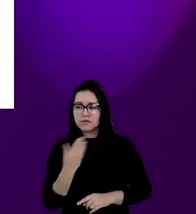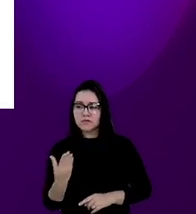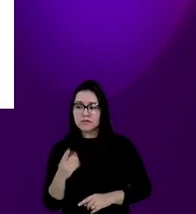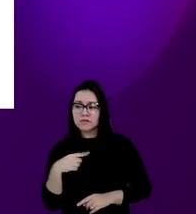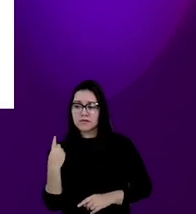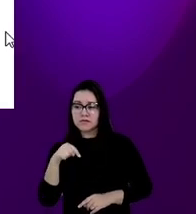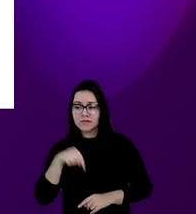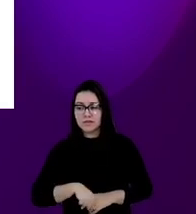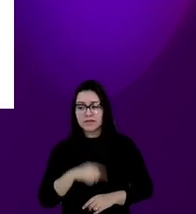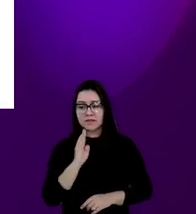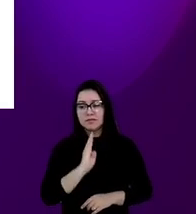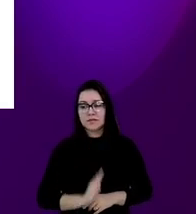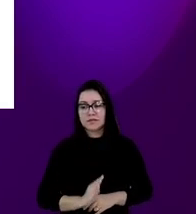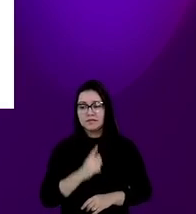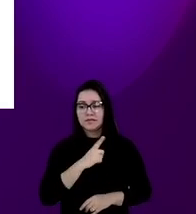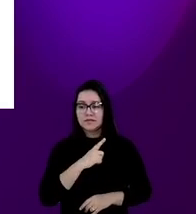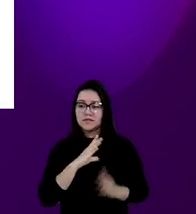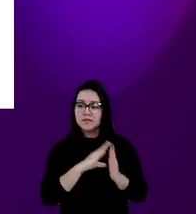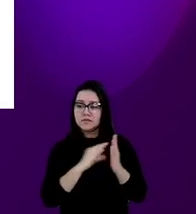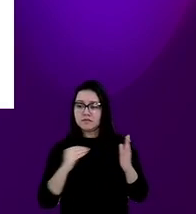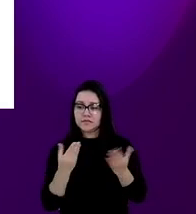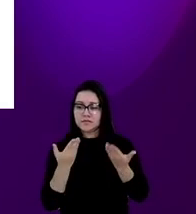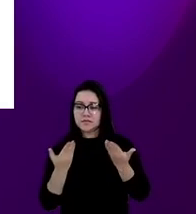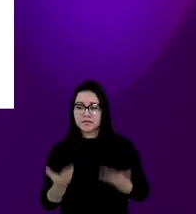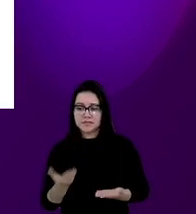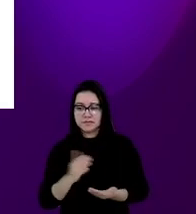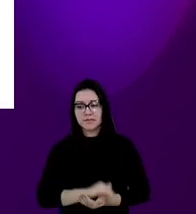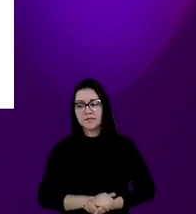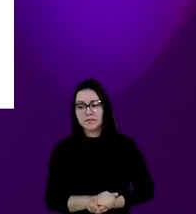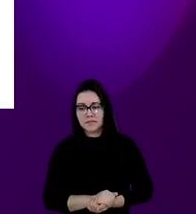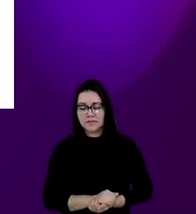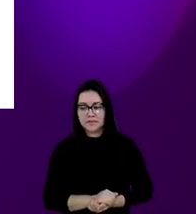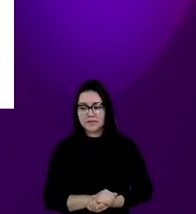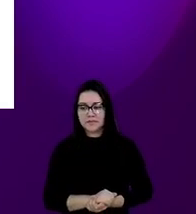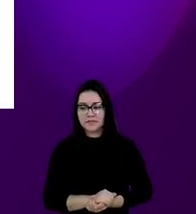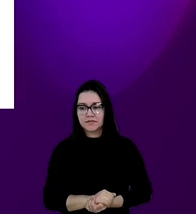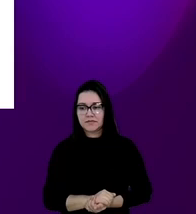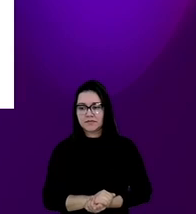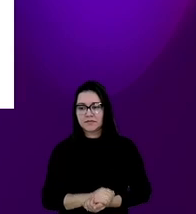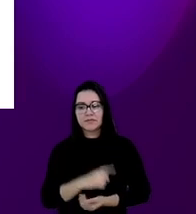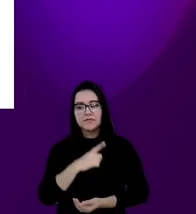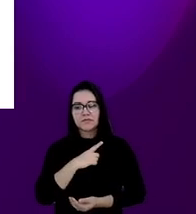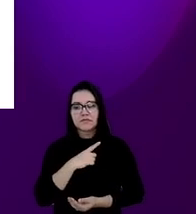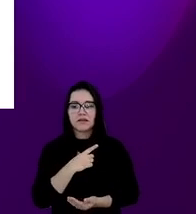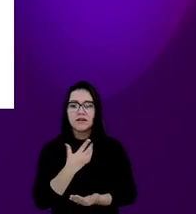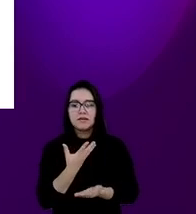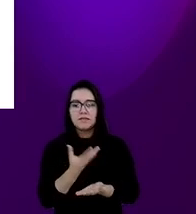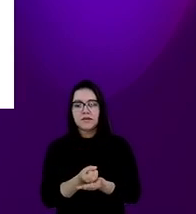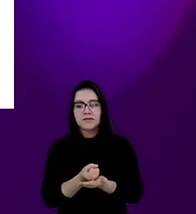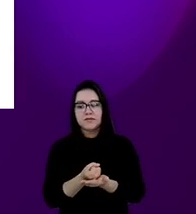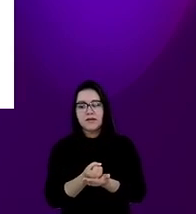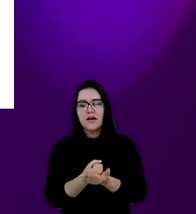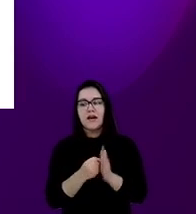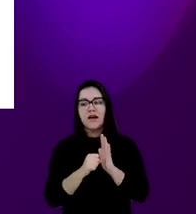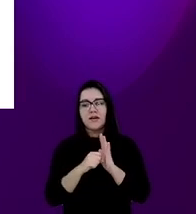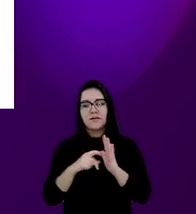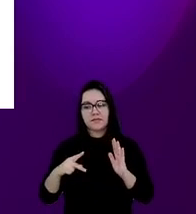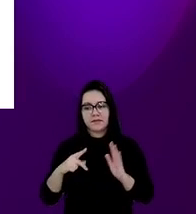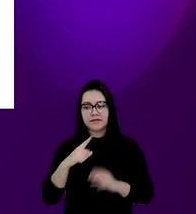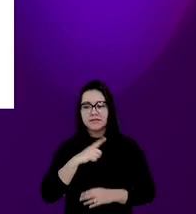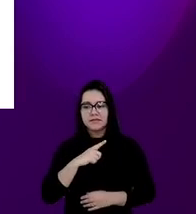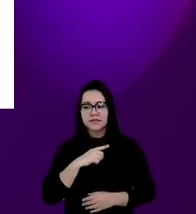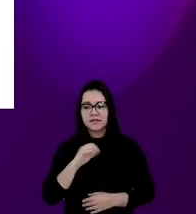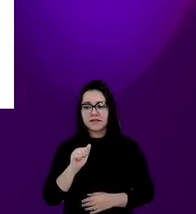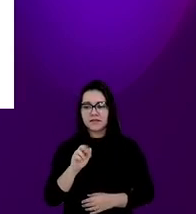no Brasil imitamos o grupo do MD Anderson e fizemos um aplicativo que é o Cartilog, que faz parte